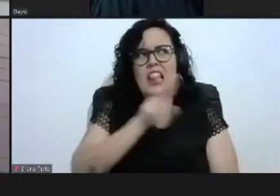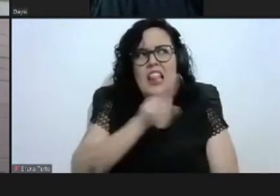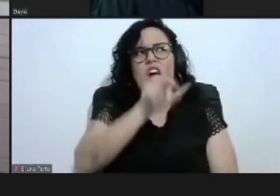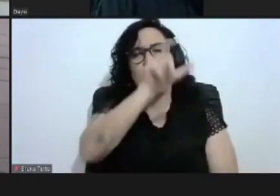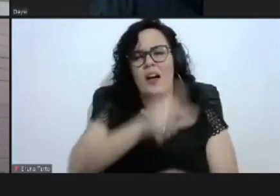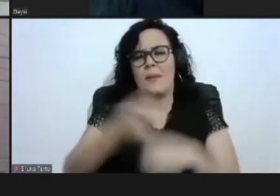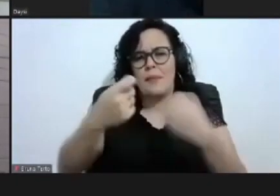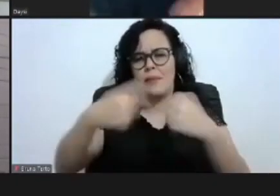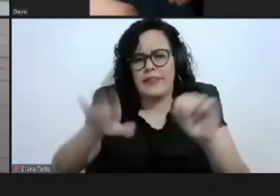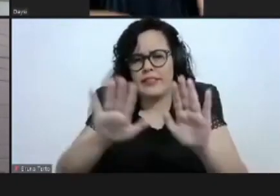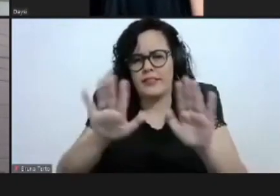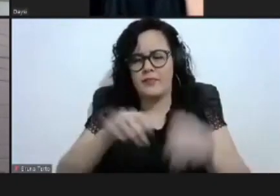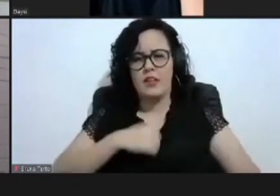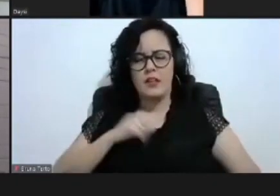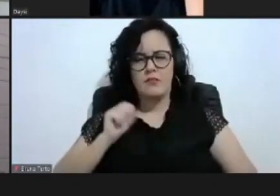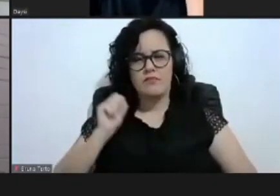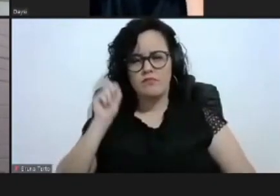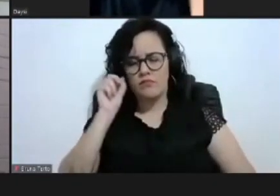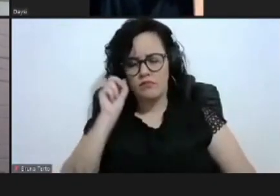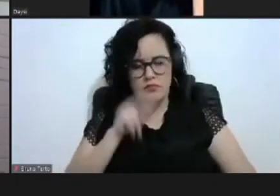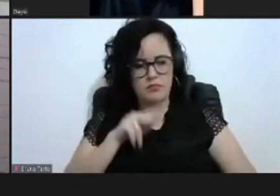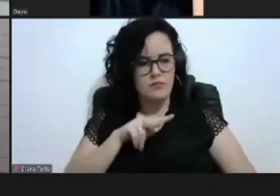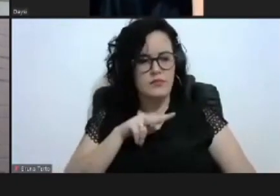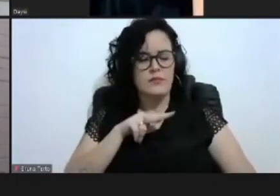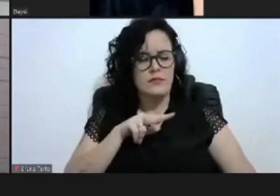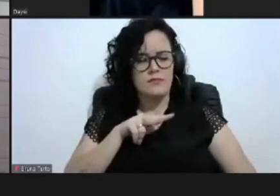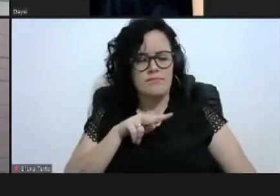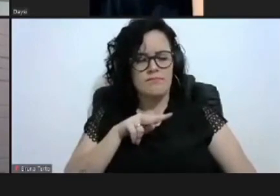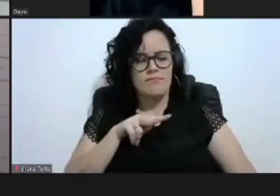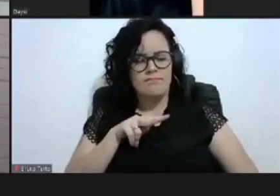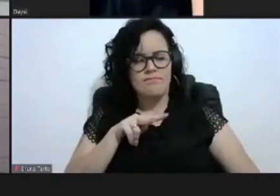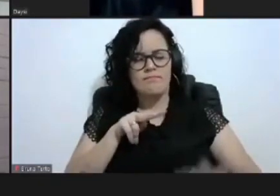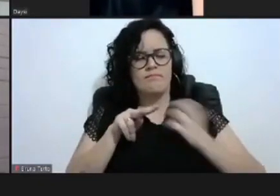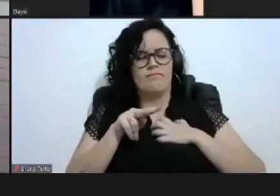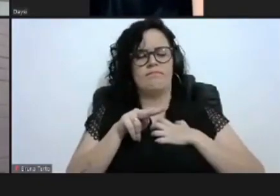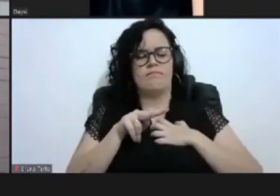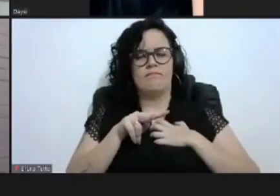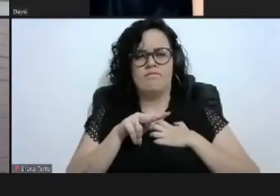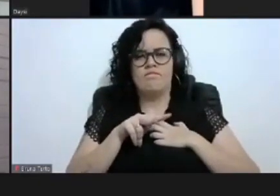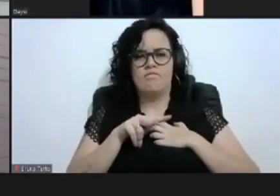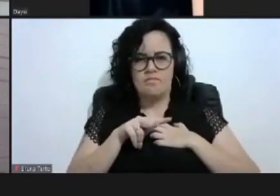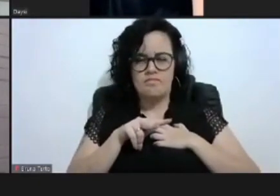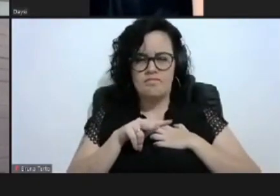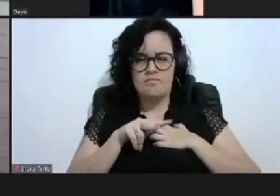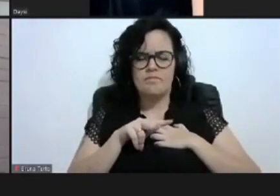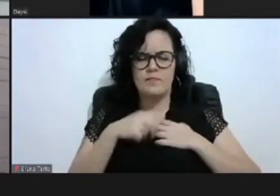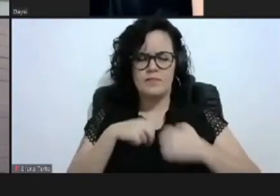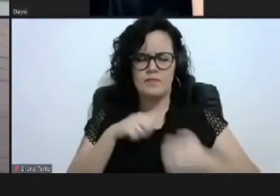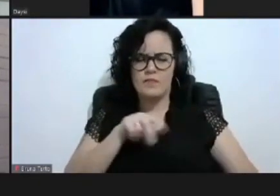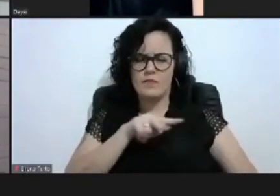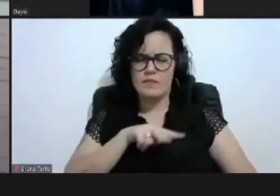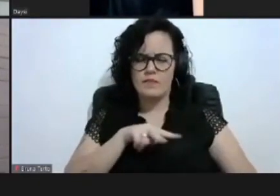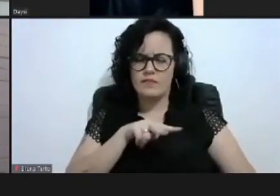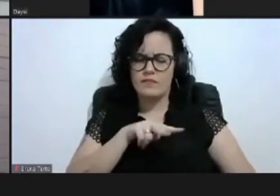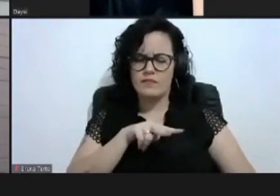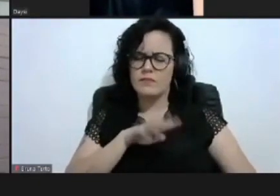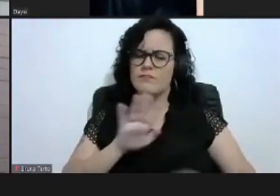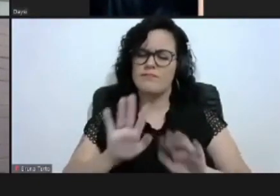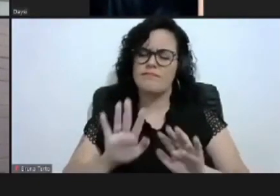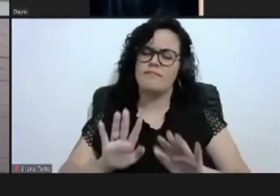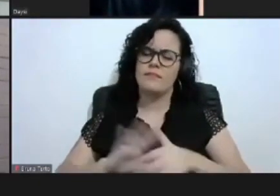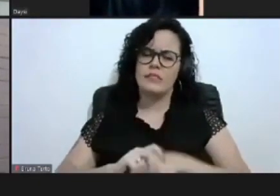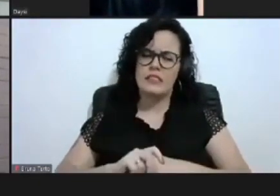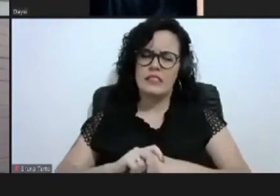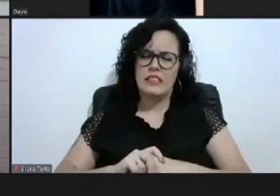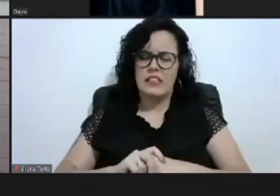Quando eu bati o olho, eu lembro que quando eu tive essa experiência na Livraria Cultura, eu olhei assim e falei assim, tá, tudo bem que a gente